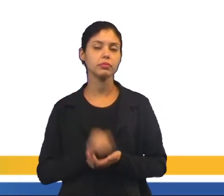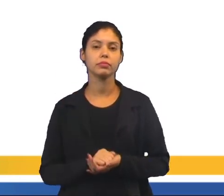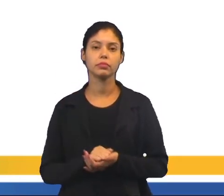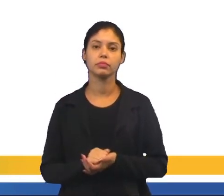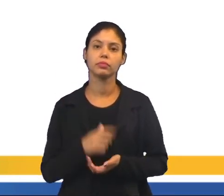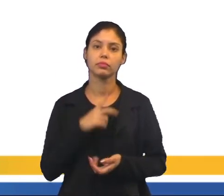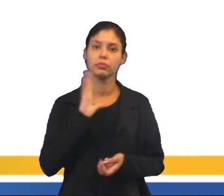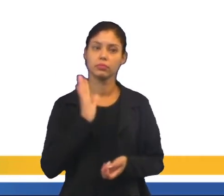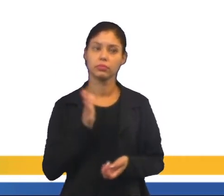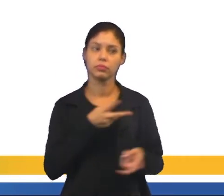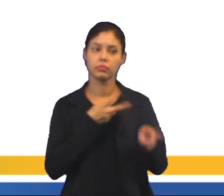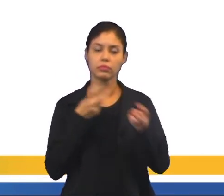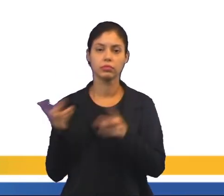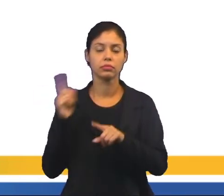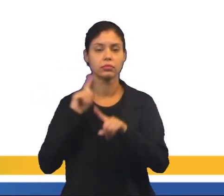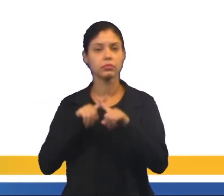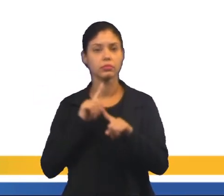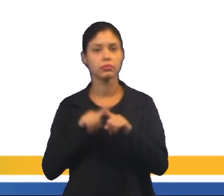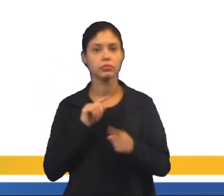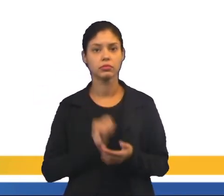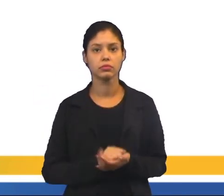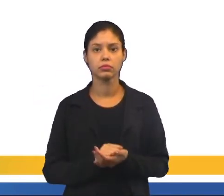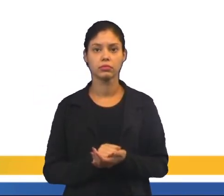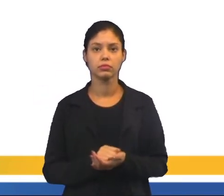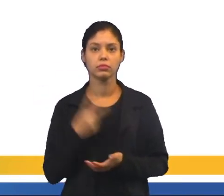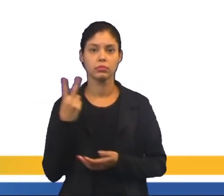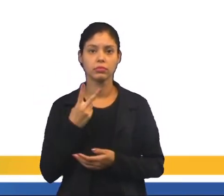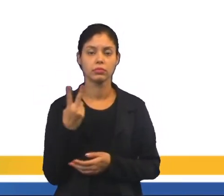aí nós já percebemos uma multiplicação por